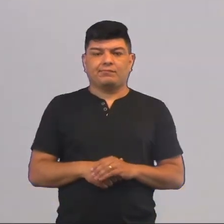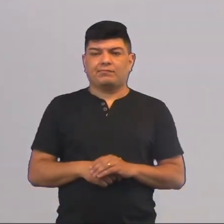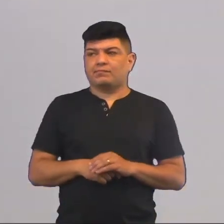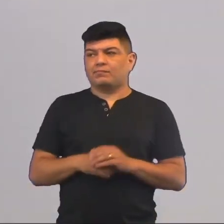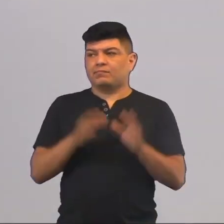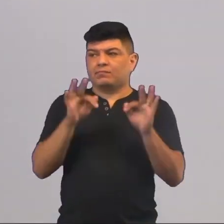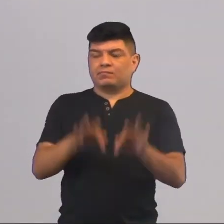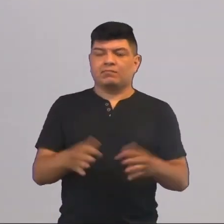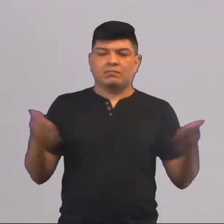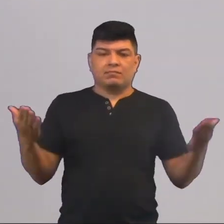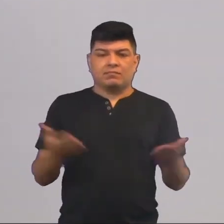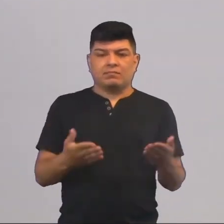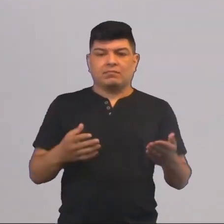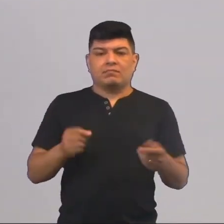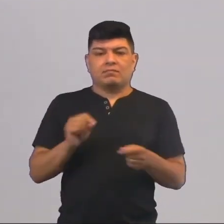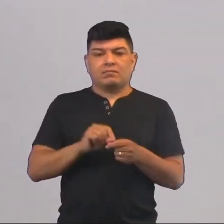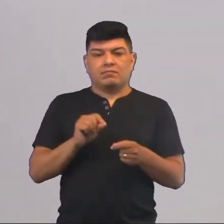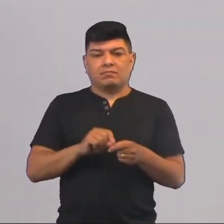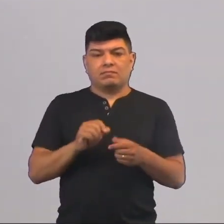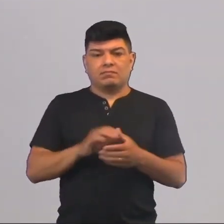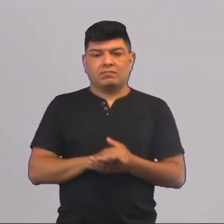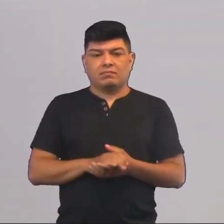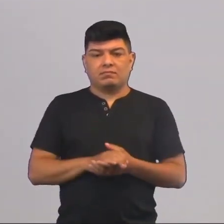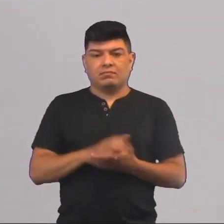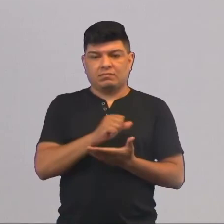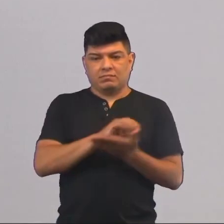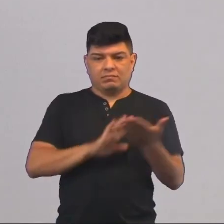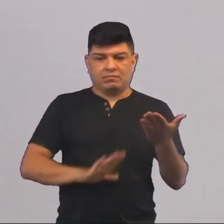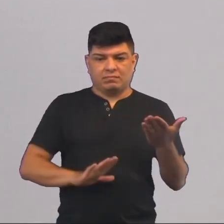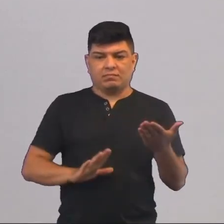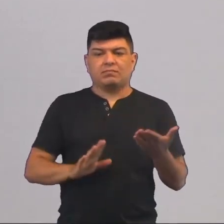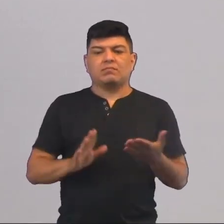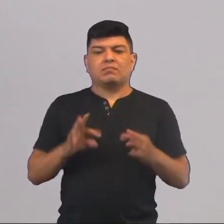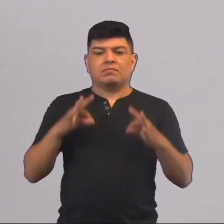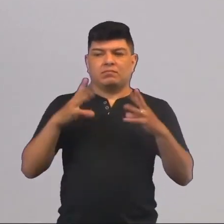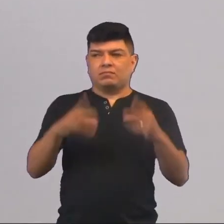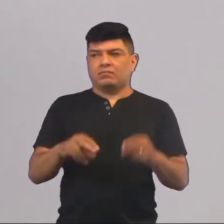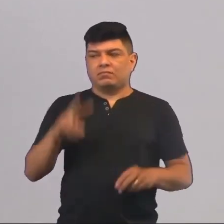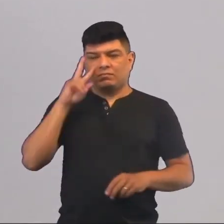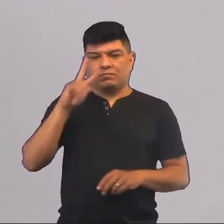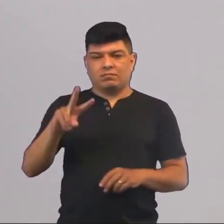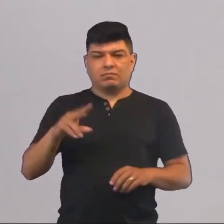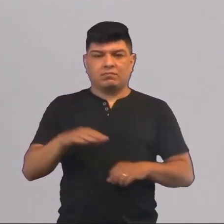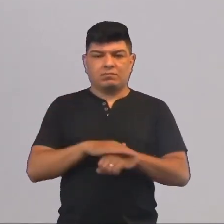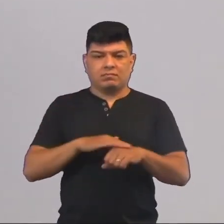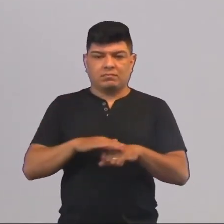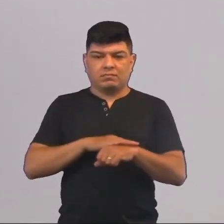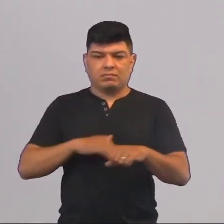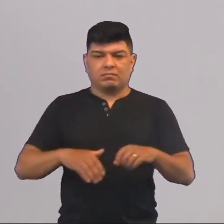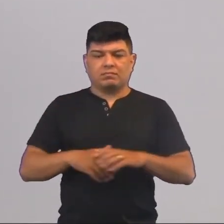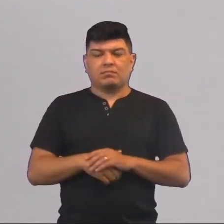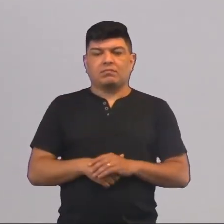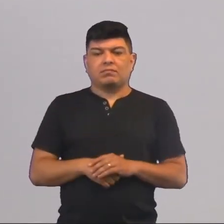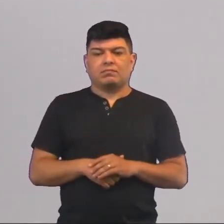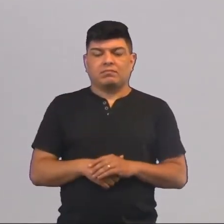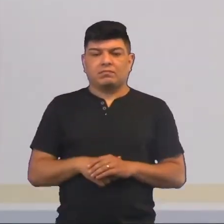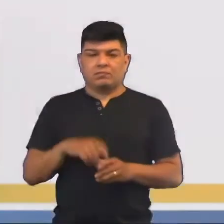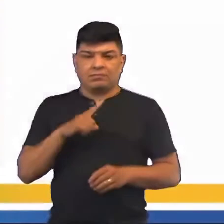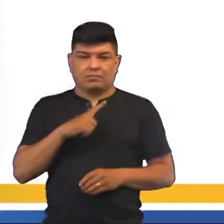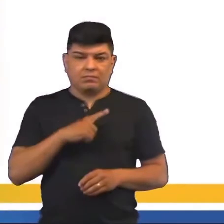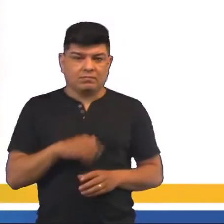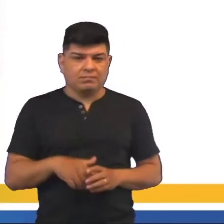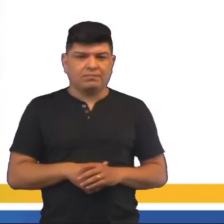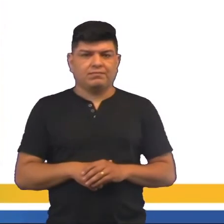gente fechar agora, nós vamos fazer aí um breve exercício a respeito de tudo isso que a gente conversou. E aí nós